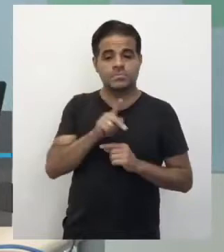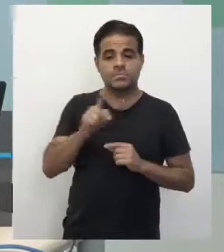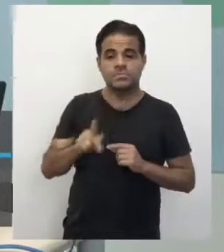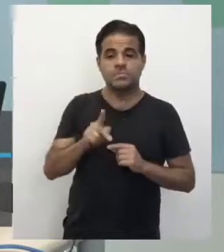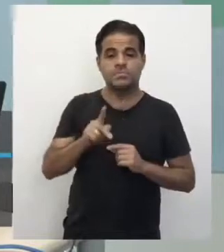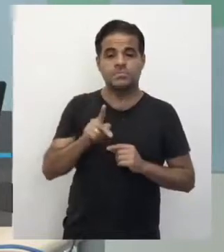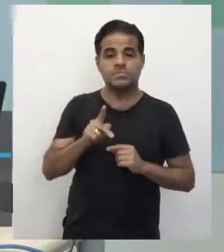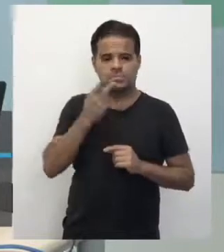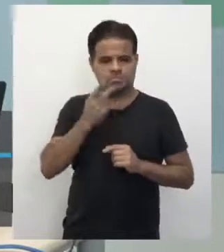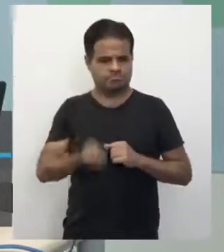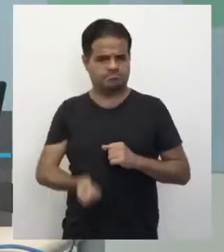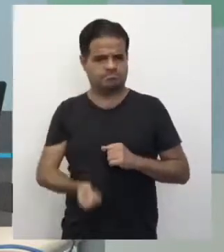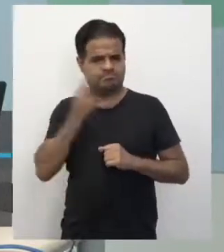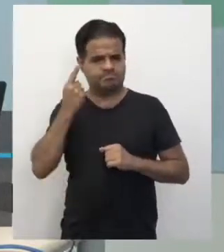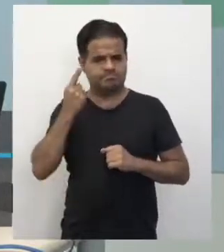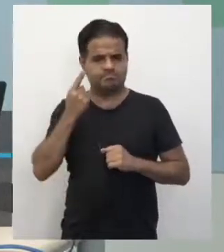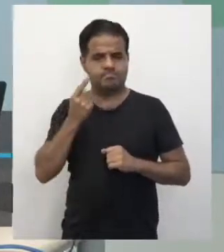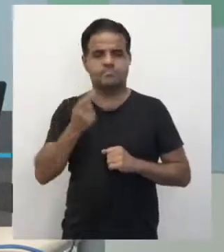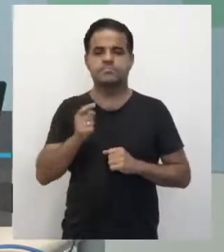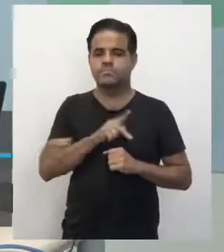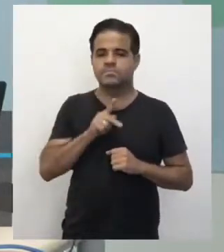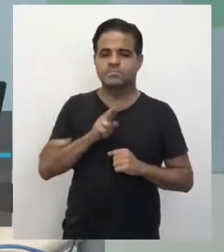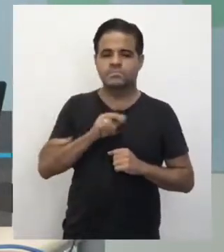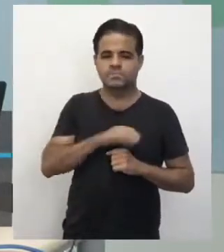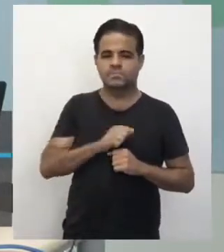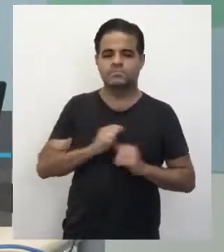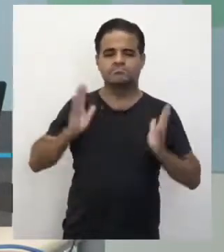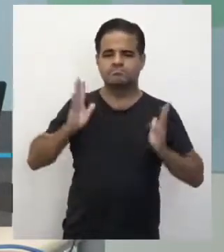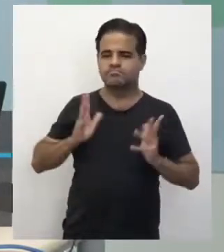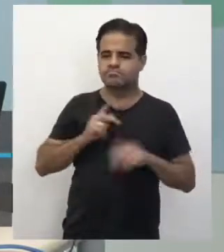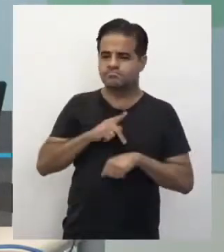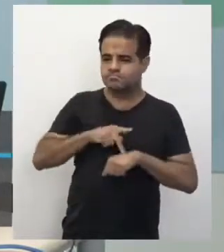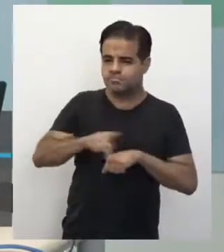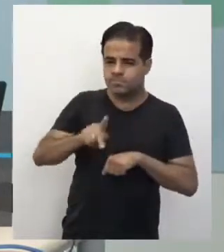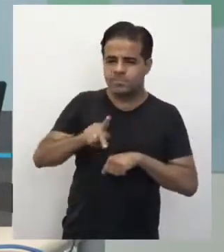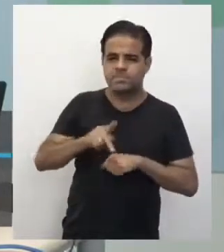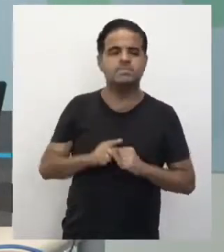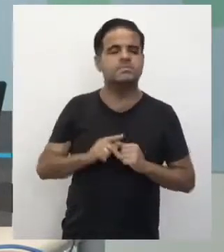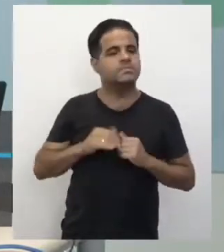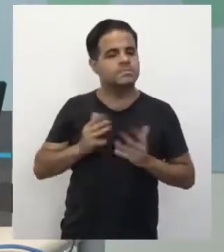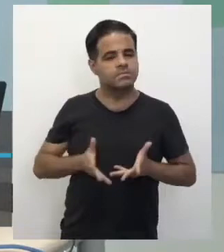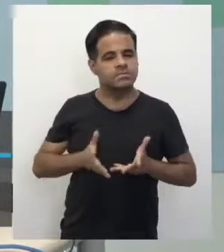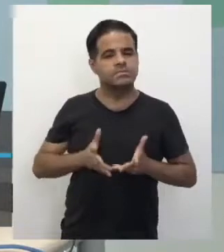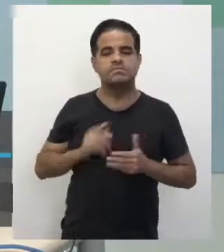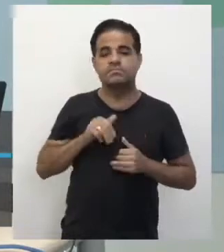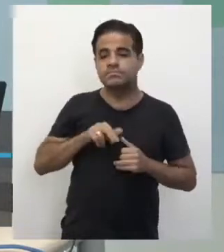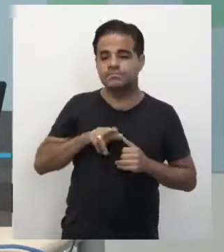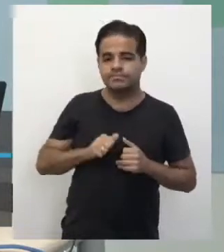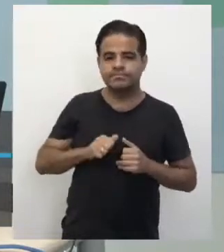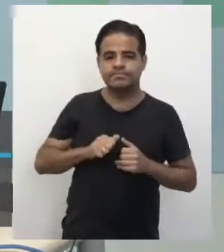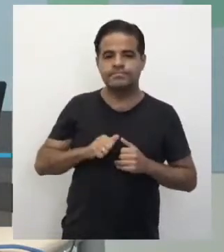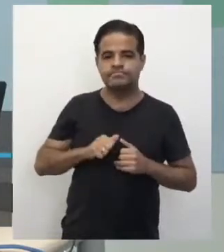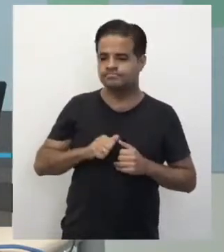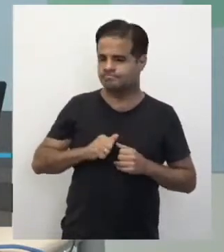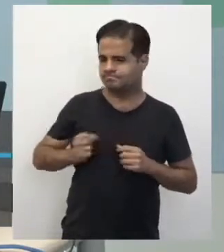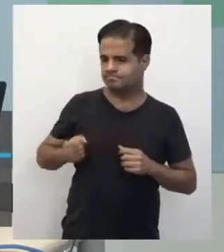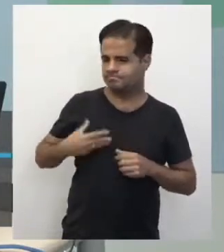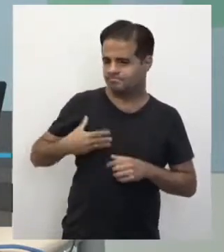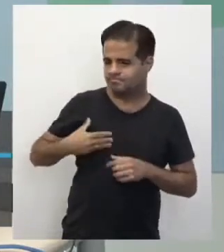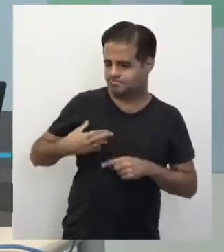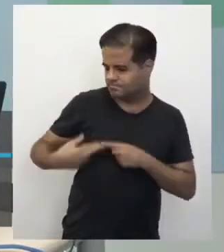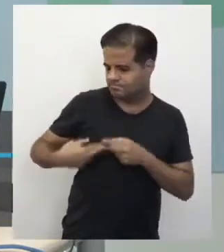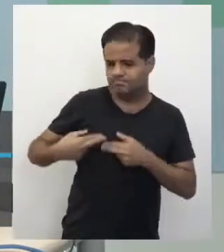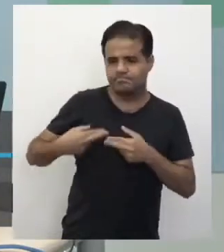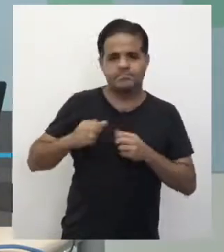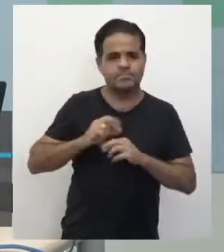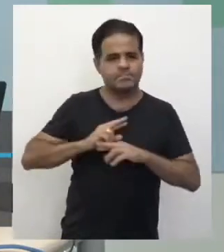disse estranho, o professor Ricardo, pureza, a professora Maria, descolado, né?